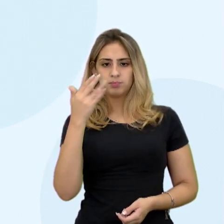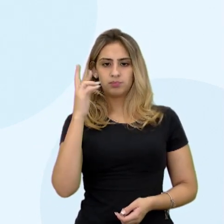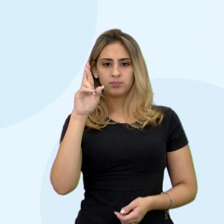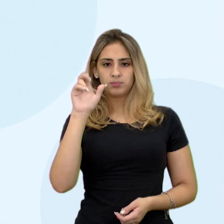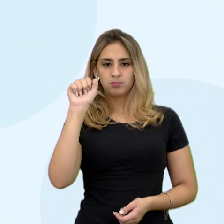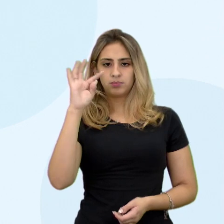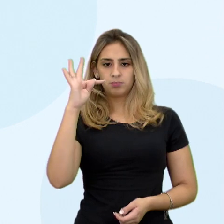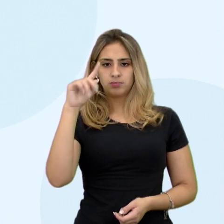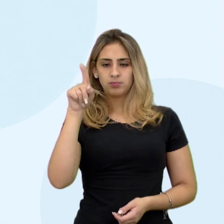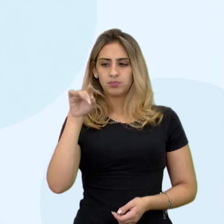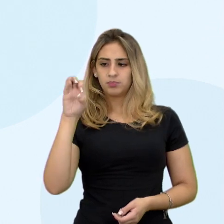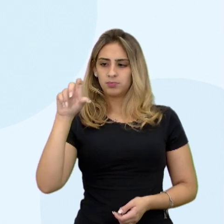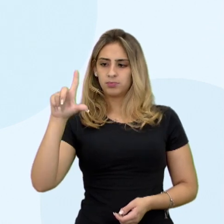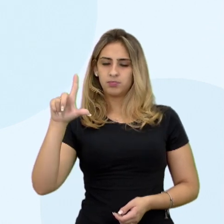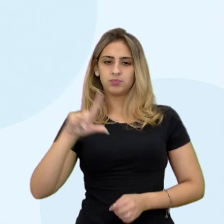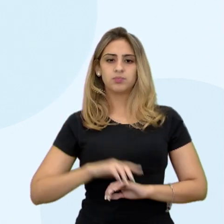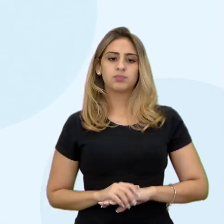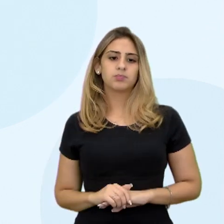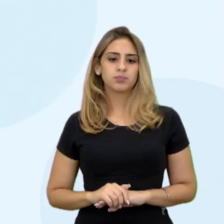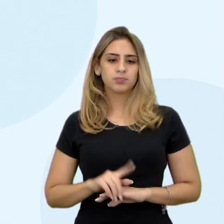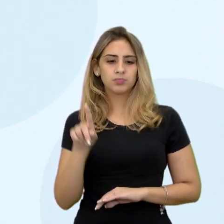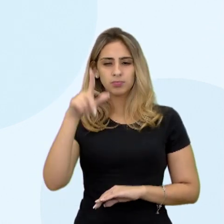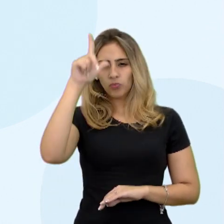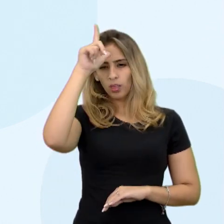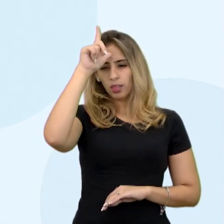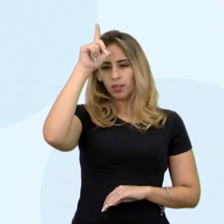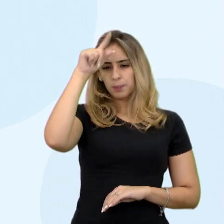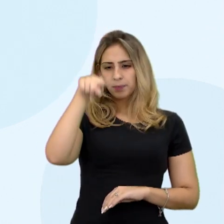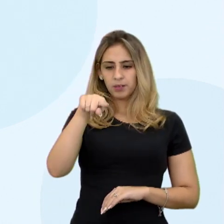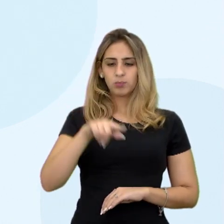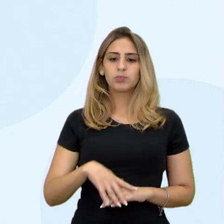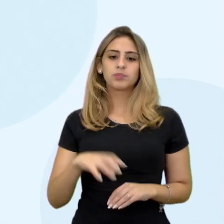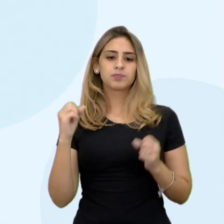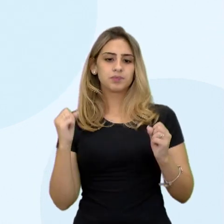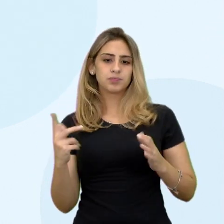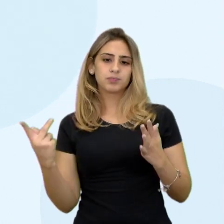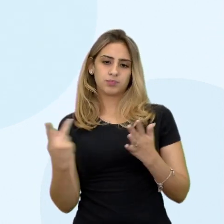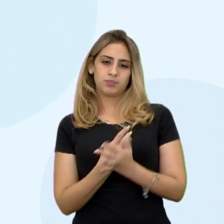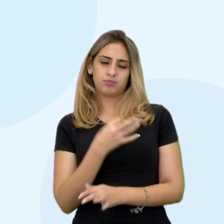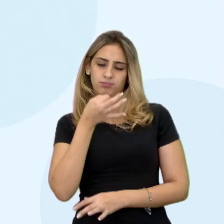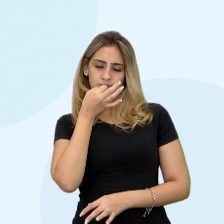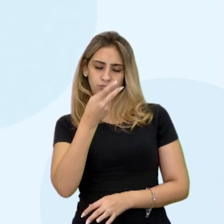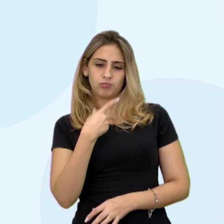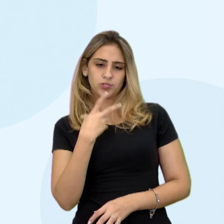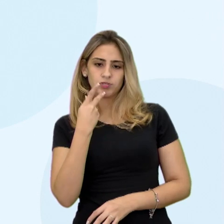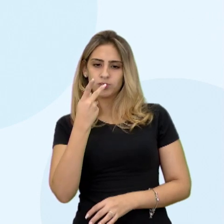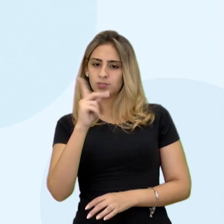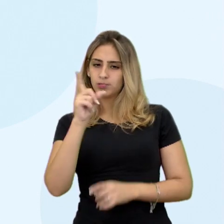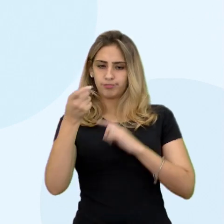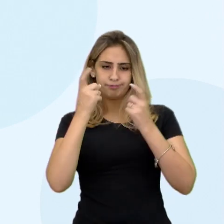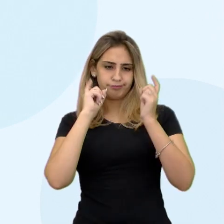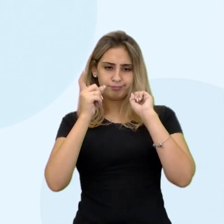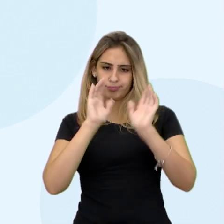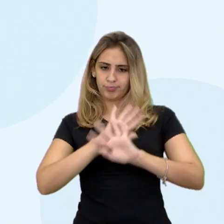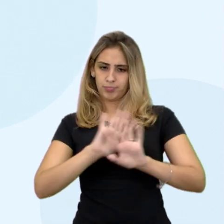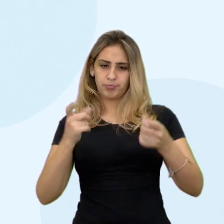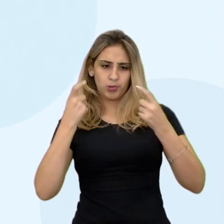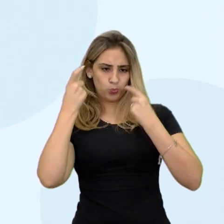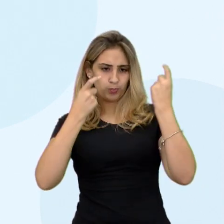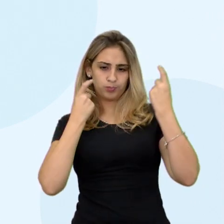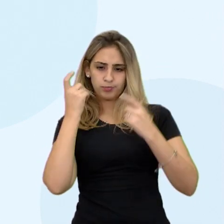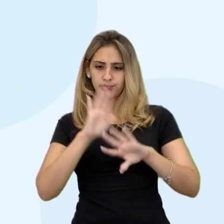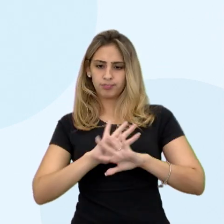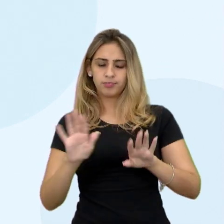Hatzel. É Hatzel. um nome alemão, gente. Hatzel. Então, você pode errar a pronúncia, tá? Não se preocupem com isso.